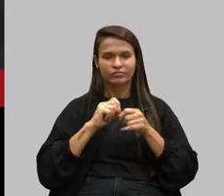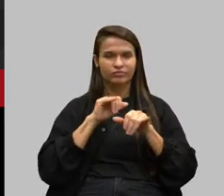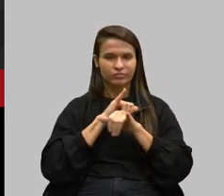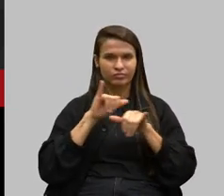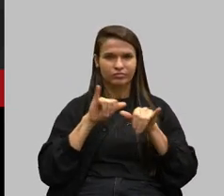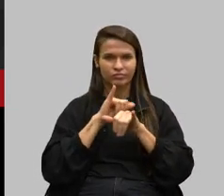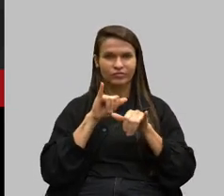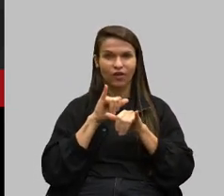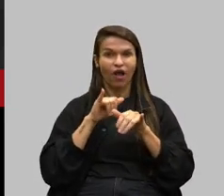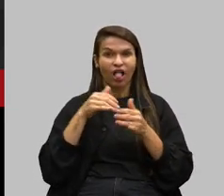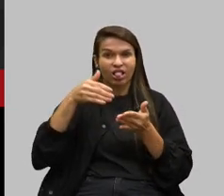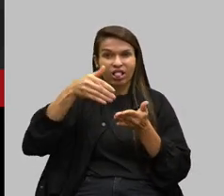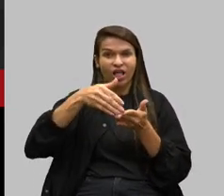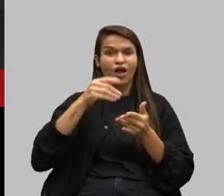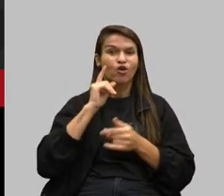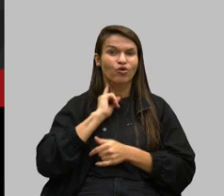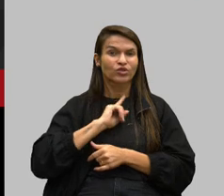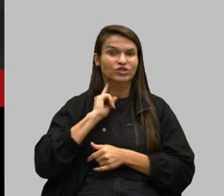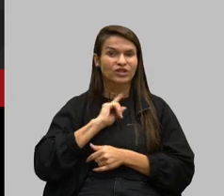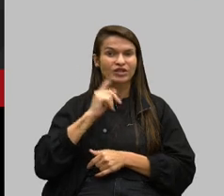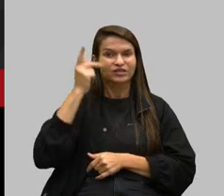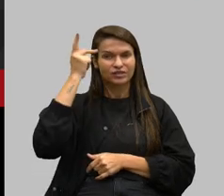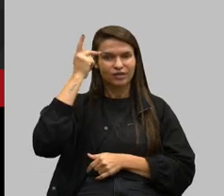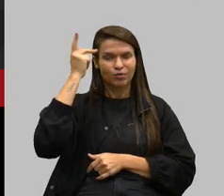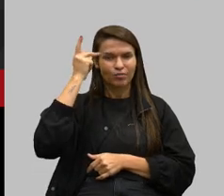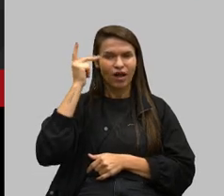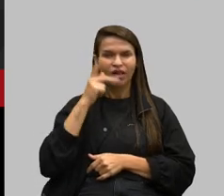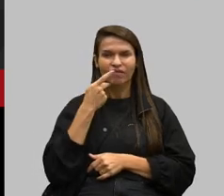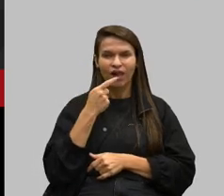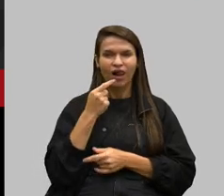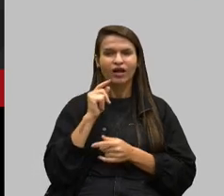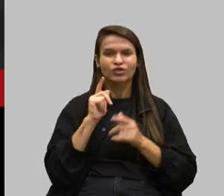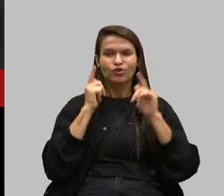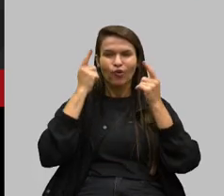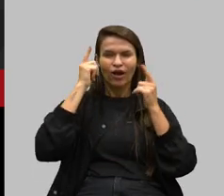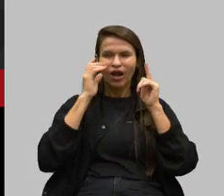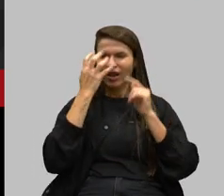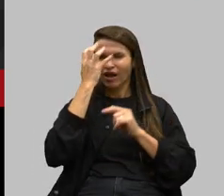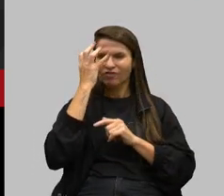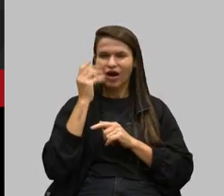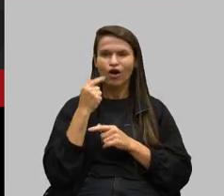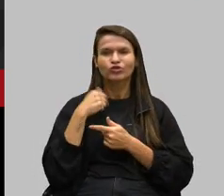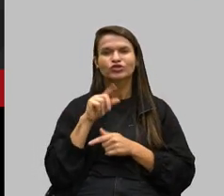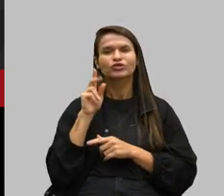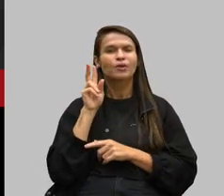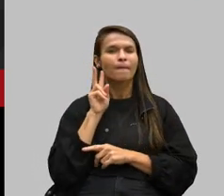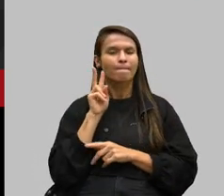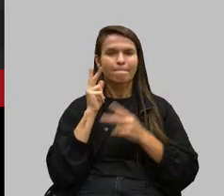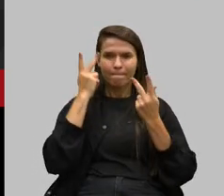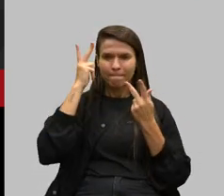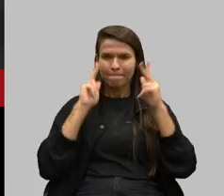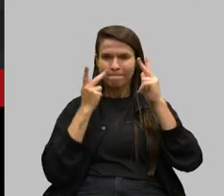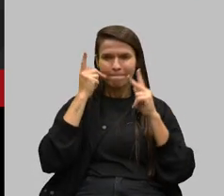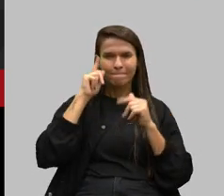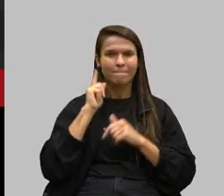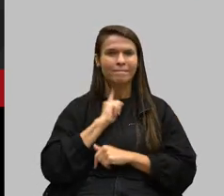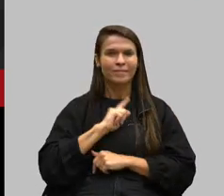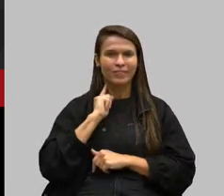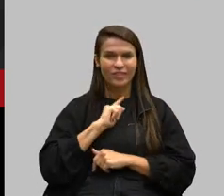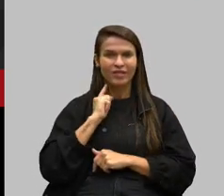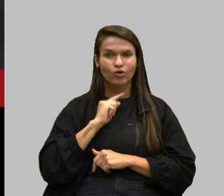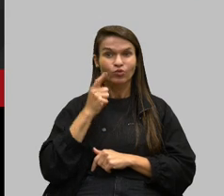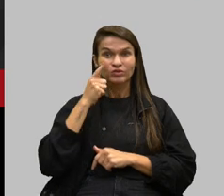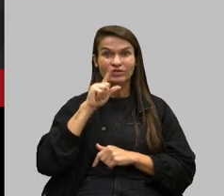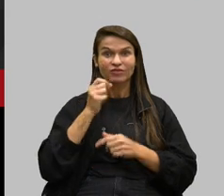que foi até o Rio de Janeiro e São Paulo falar do carnaval de Minas e a gente conseguiu atrair o maior recorde de turistas de todos os tempos para o Carnaval de